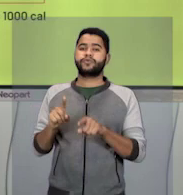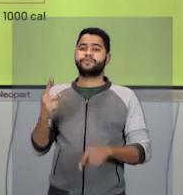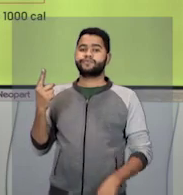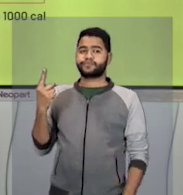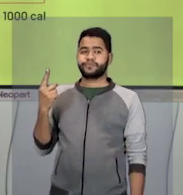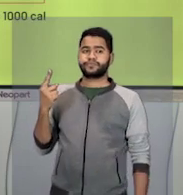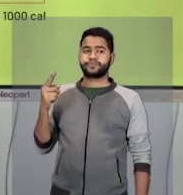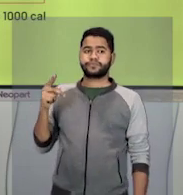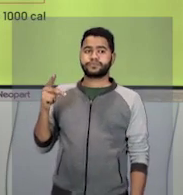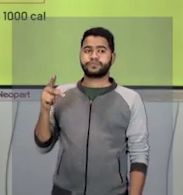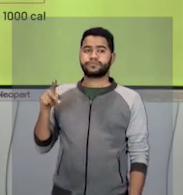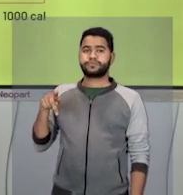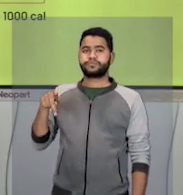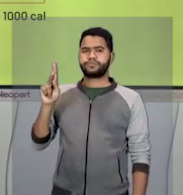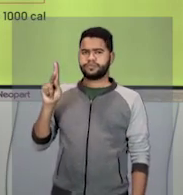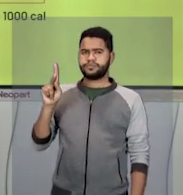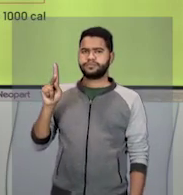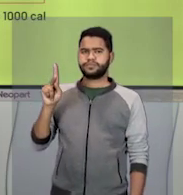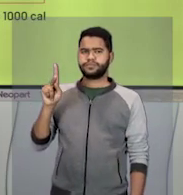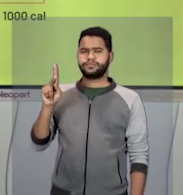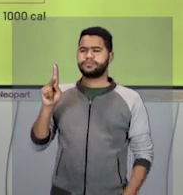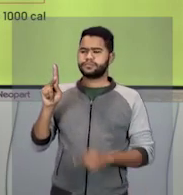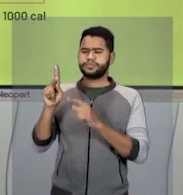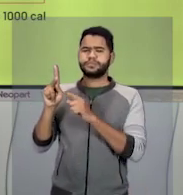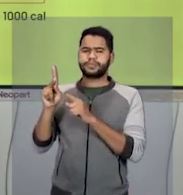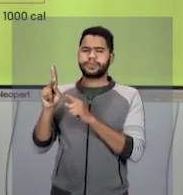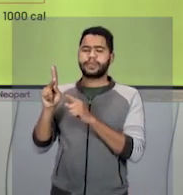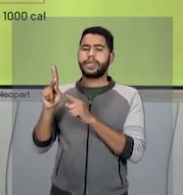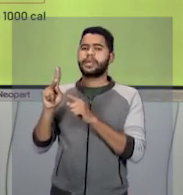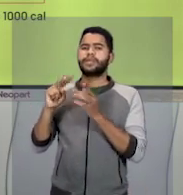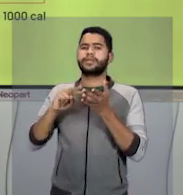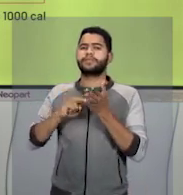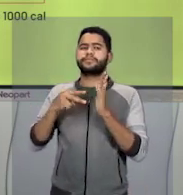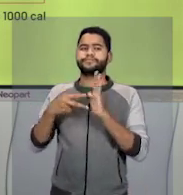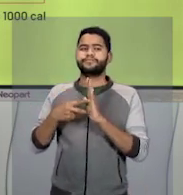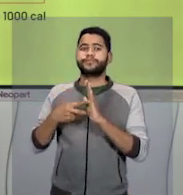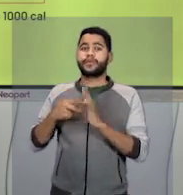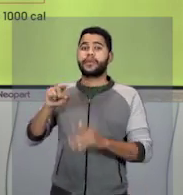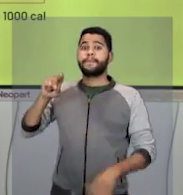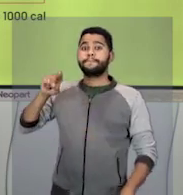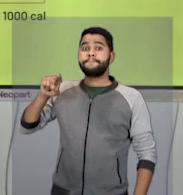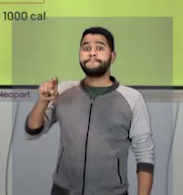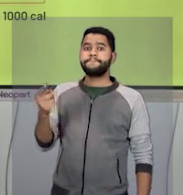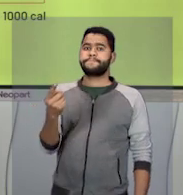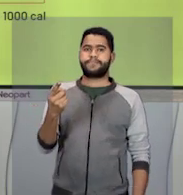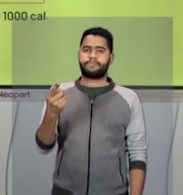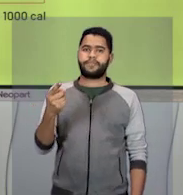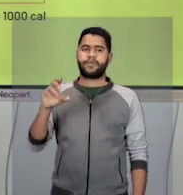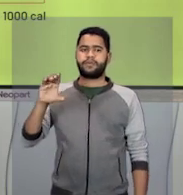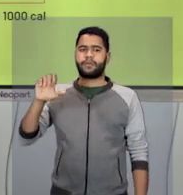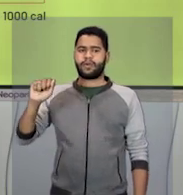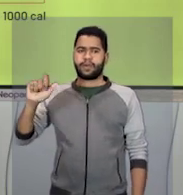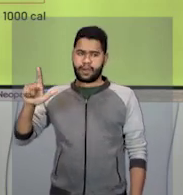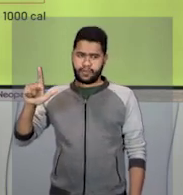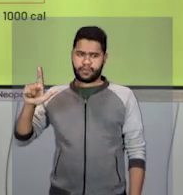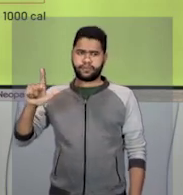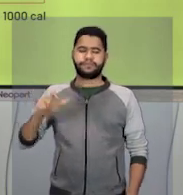múltiplo quilo. Esse múltiplo, ele quer dizer 1000 calorias.